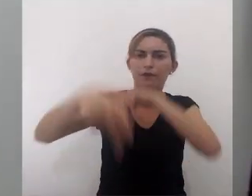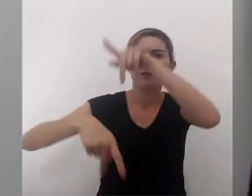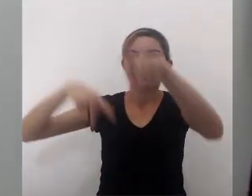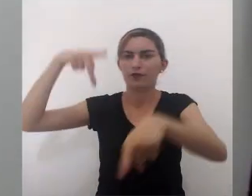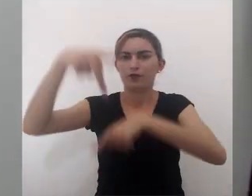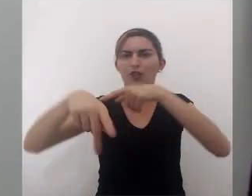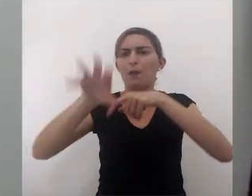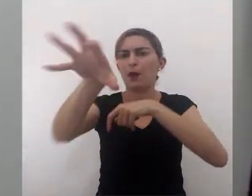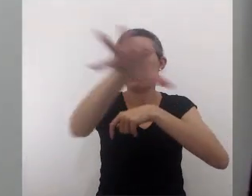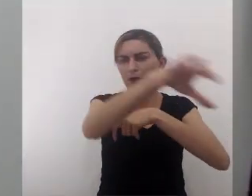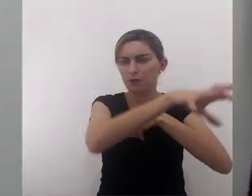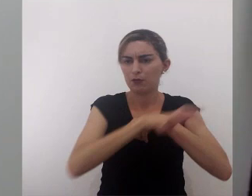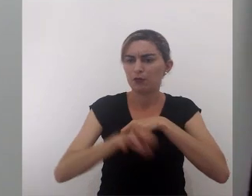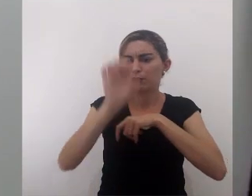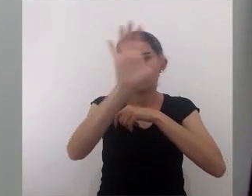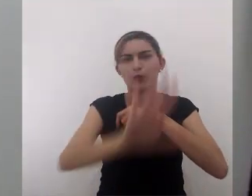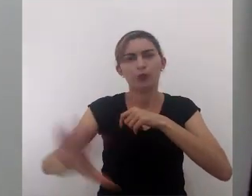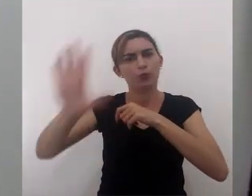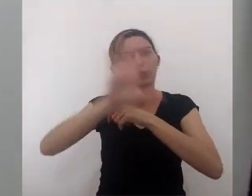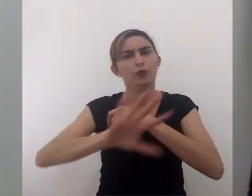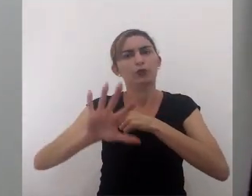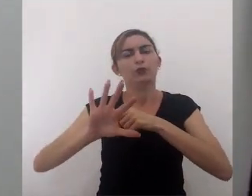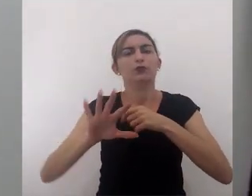né, em várias partes da Europa.